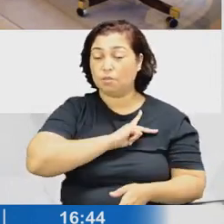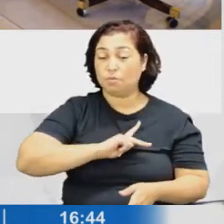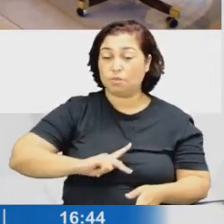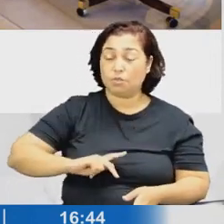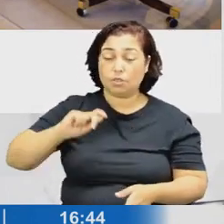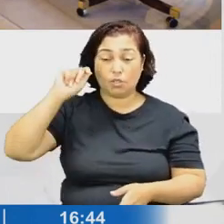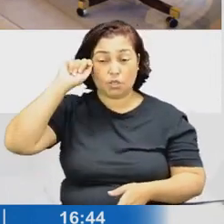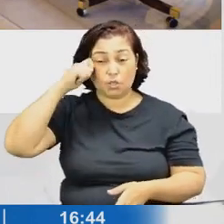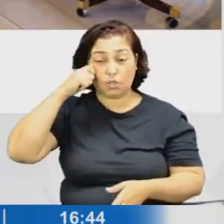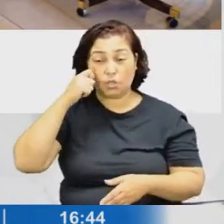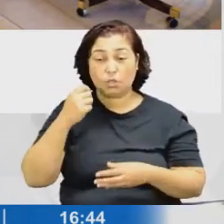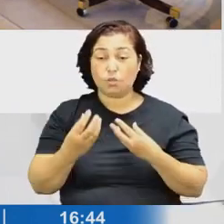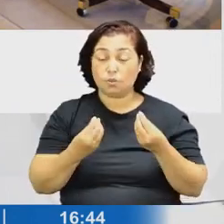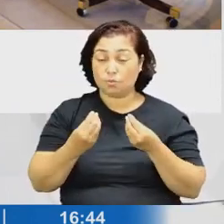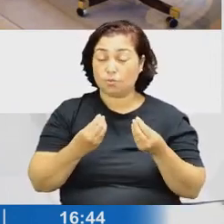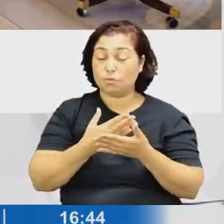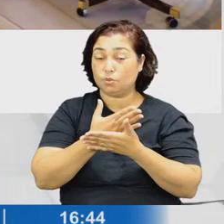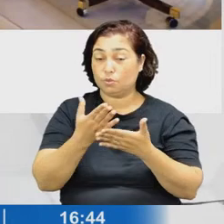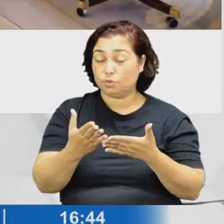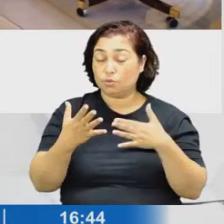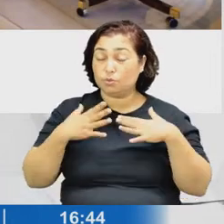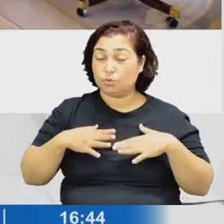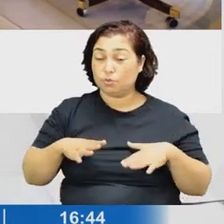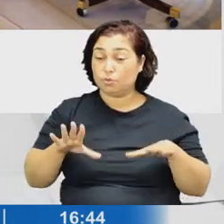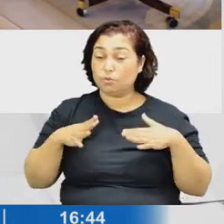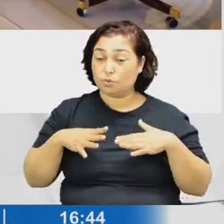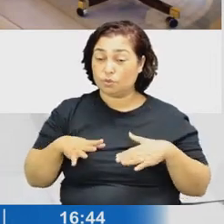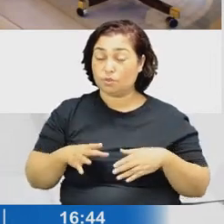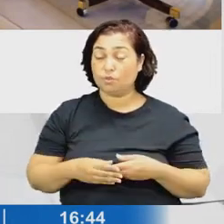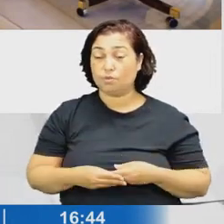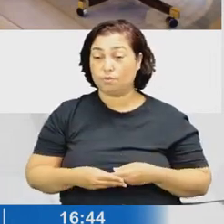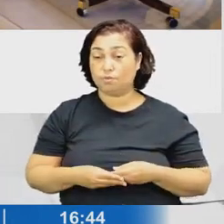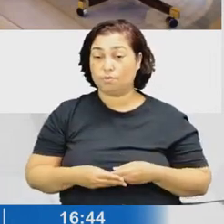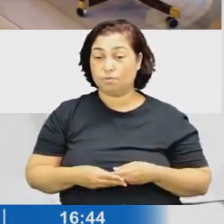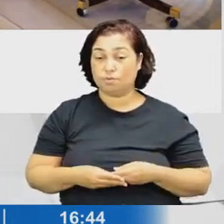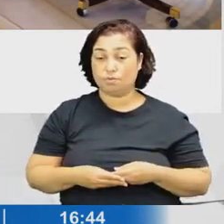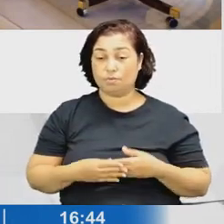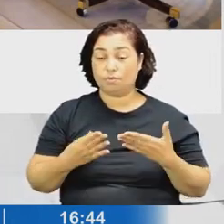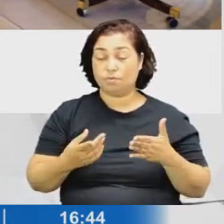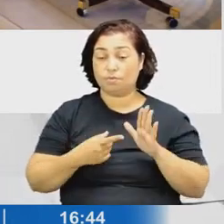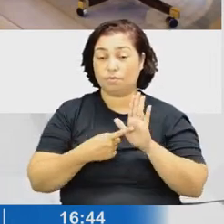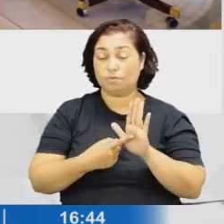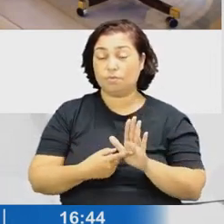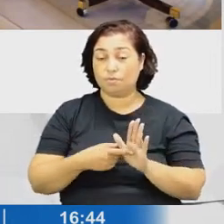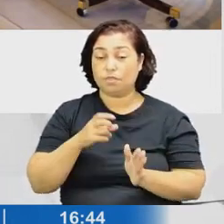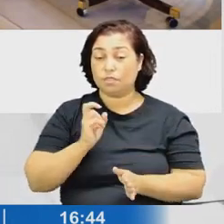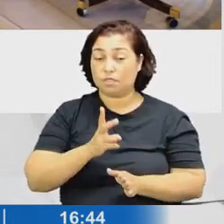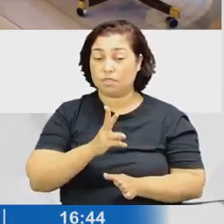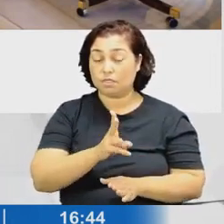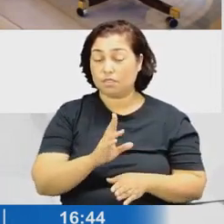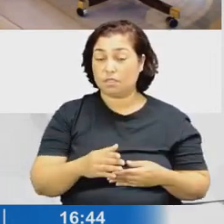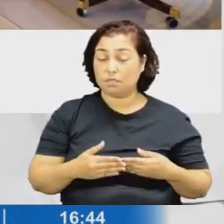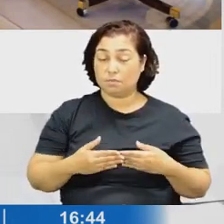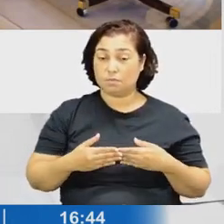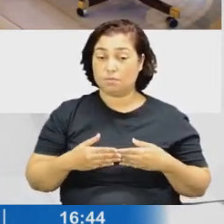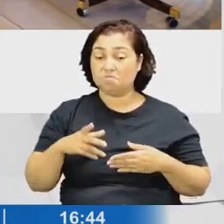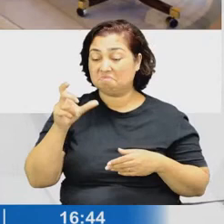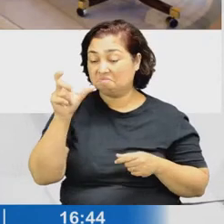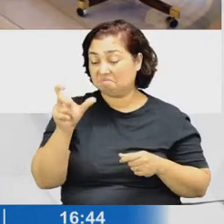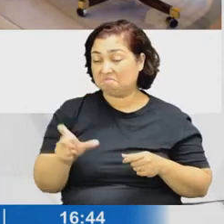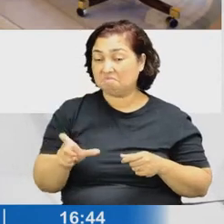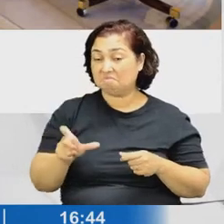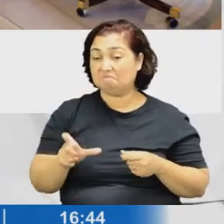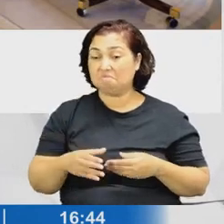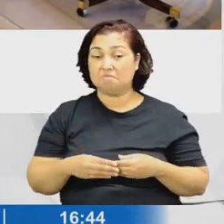muita então isso também aliviava isso entendeu não vamos se ele aparecer sempre formal essa